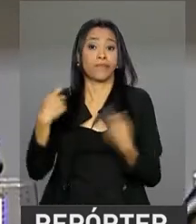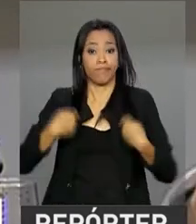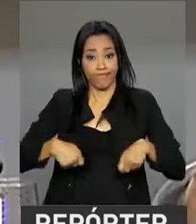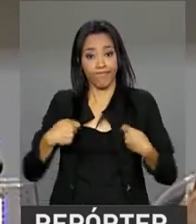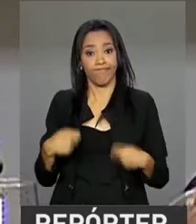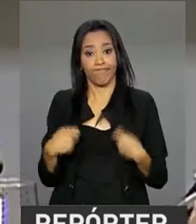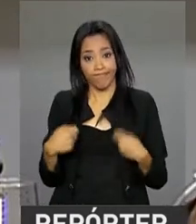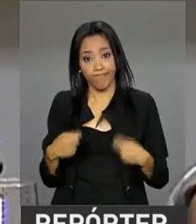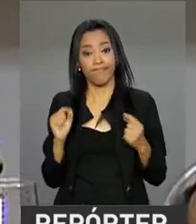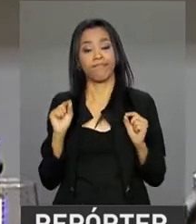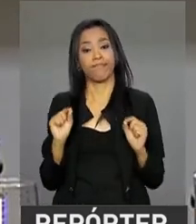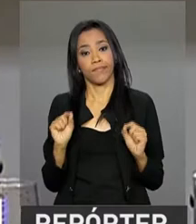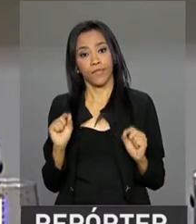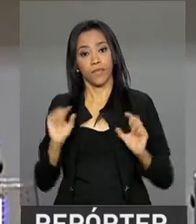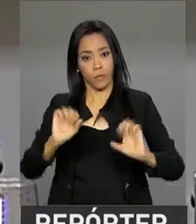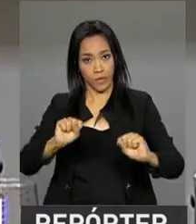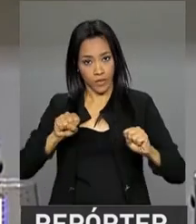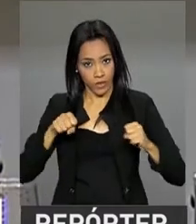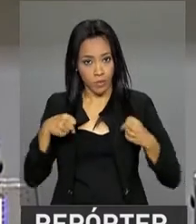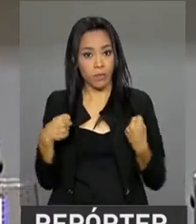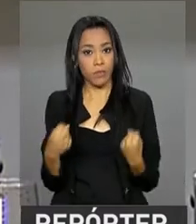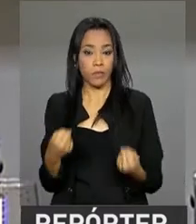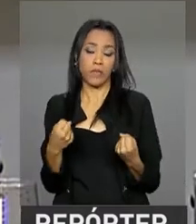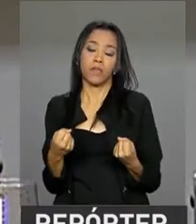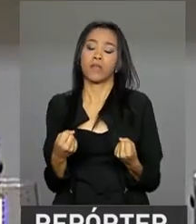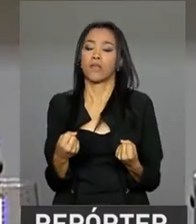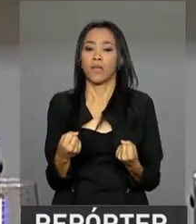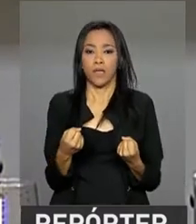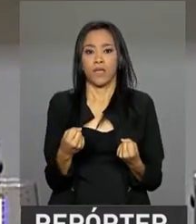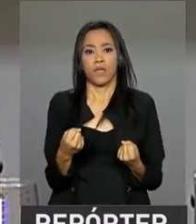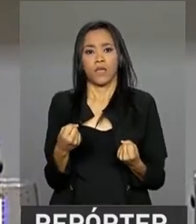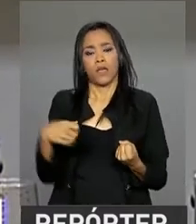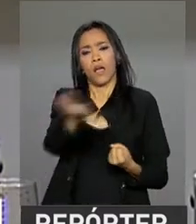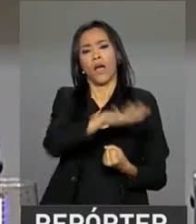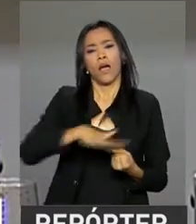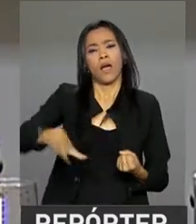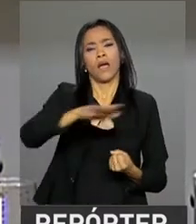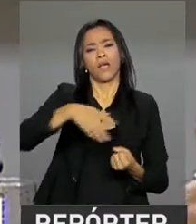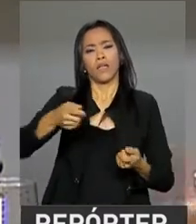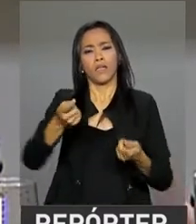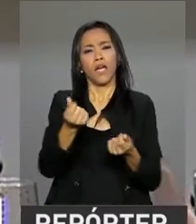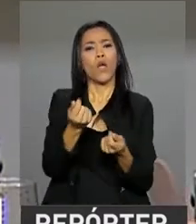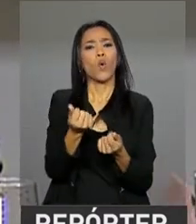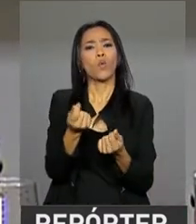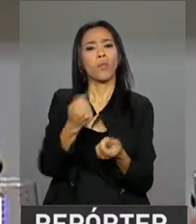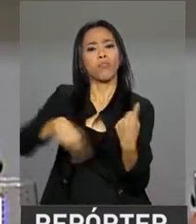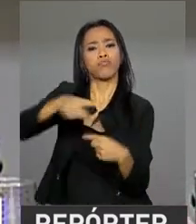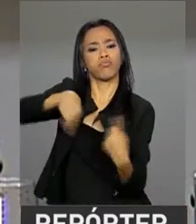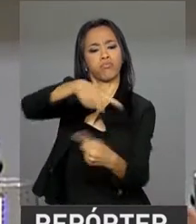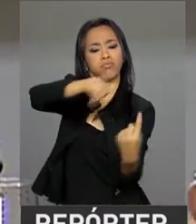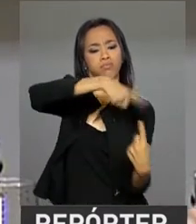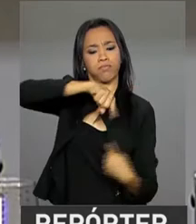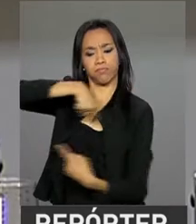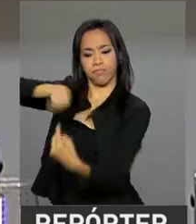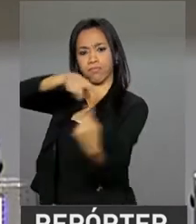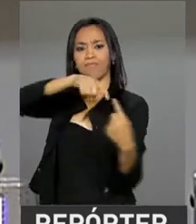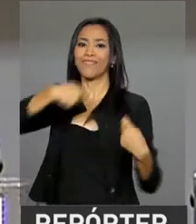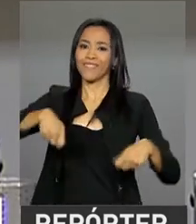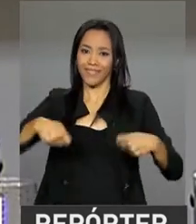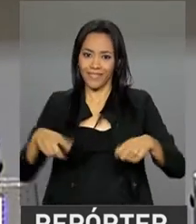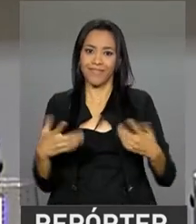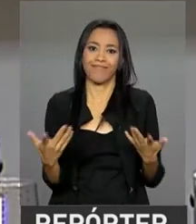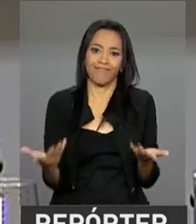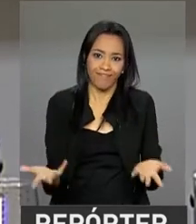de recuperarmos a atividade econômica e para isso é necessário recuperarmos a